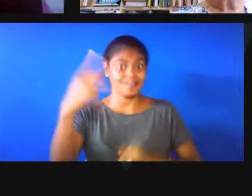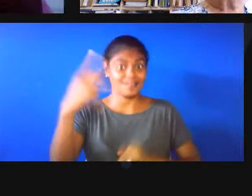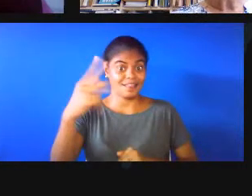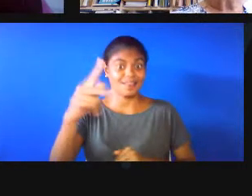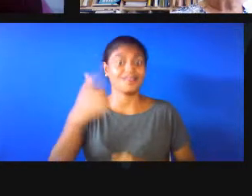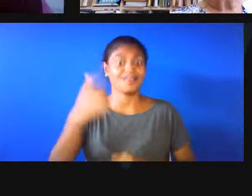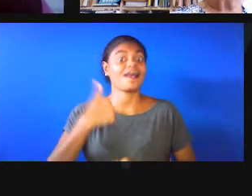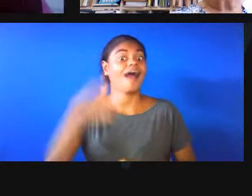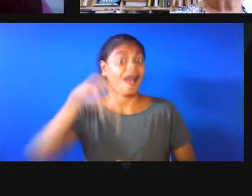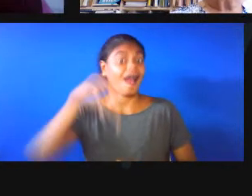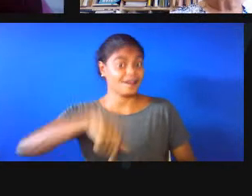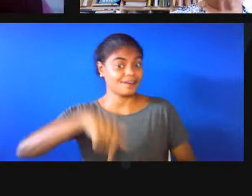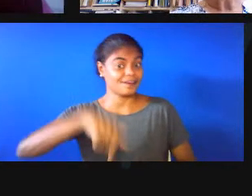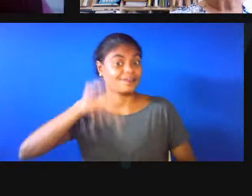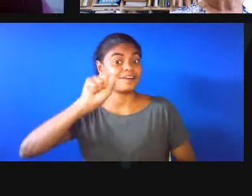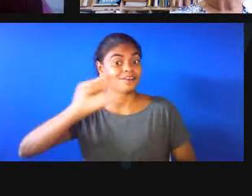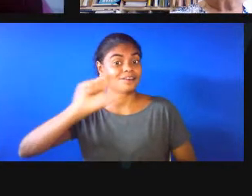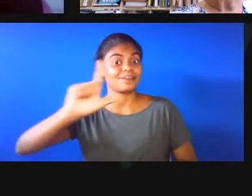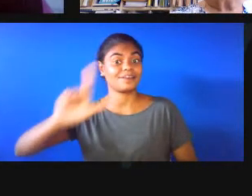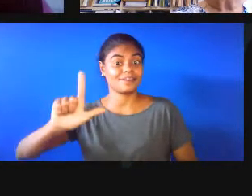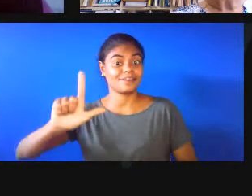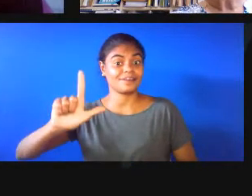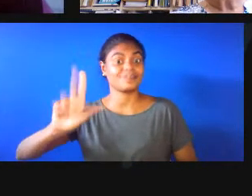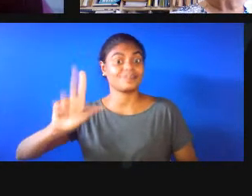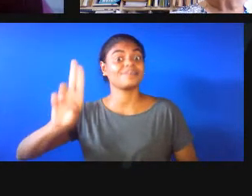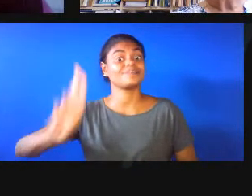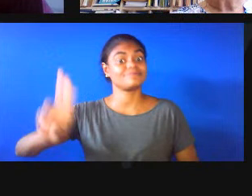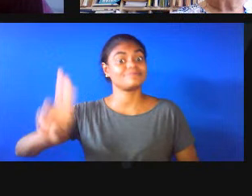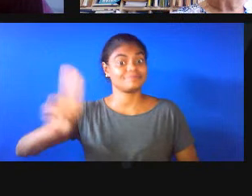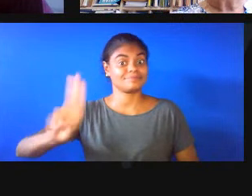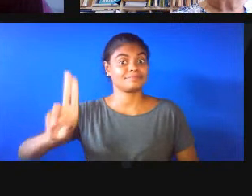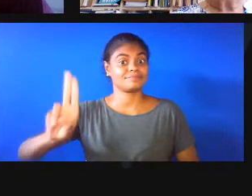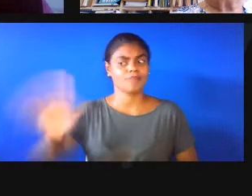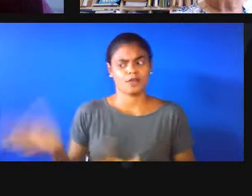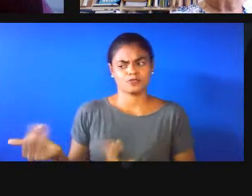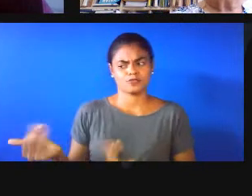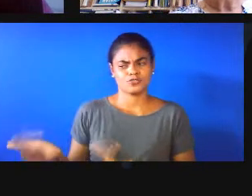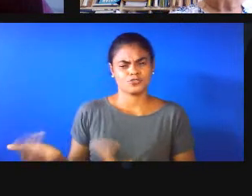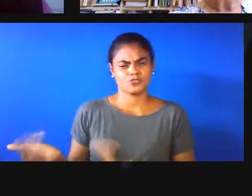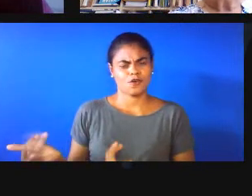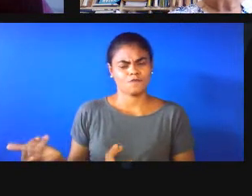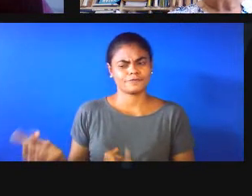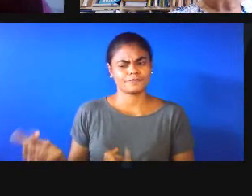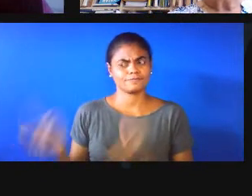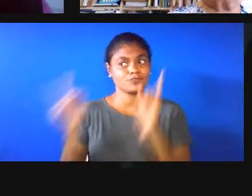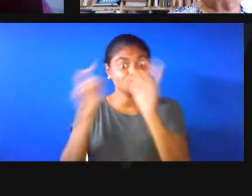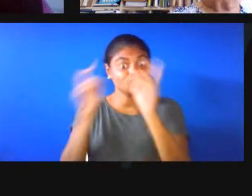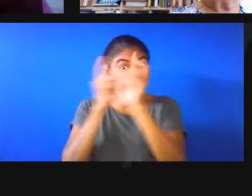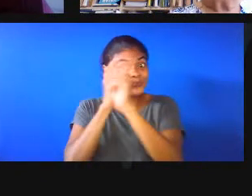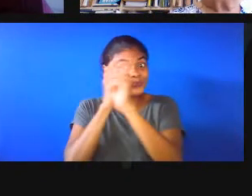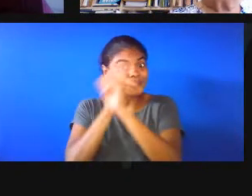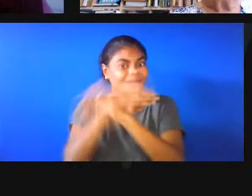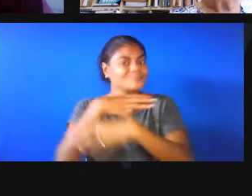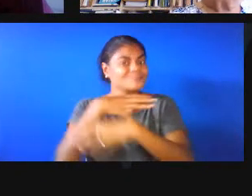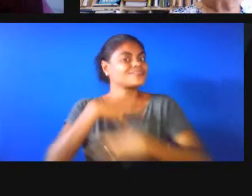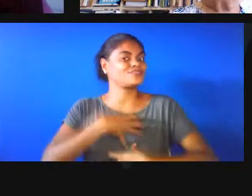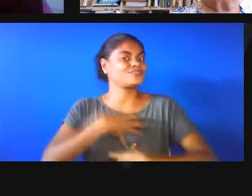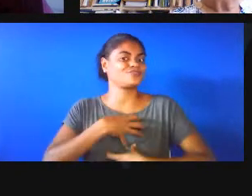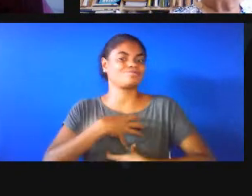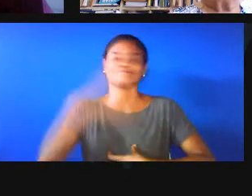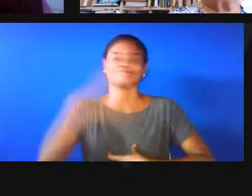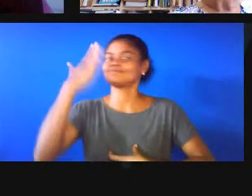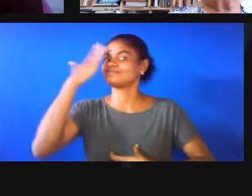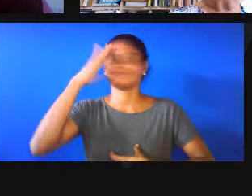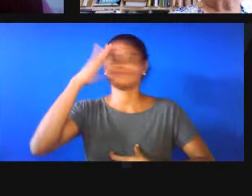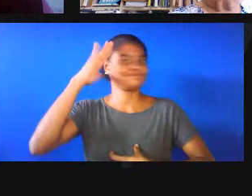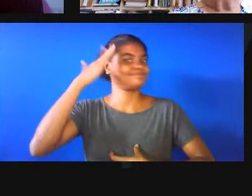os jovens, professora, eles têm, assim, mais dificuldade de entender isso, né? Não são todas as pessoas